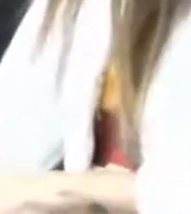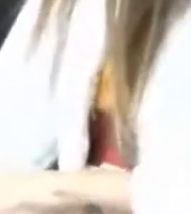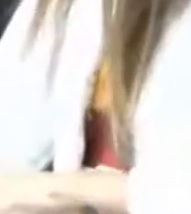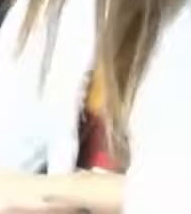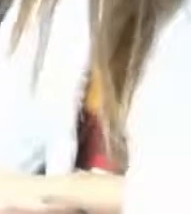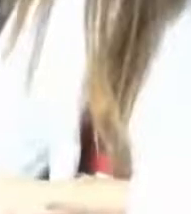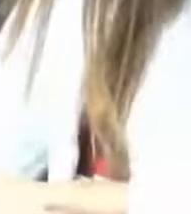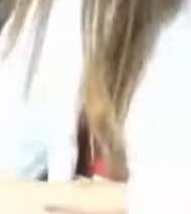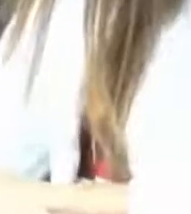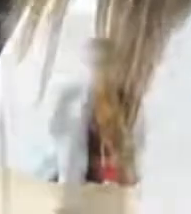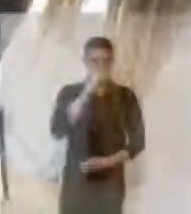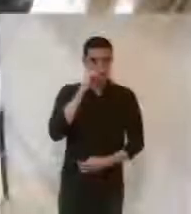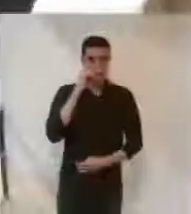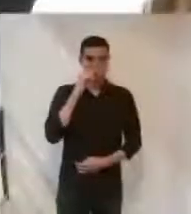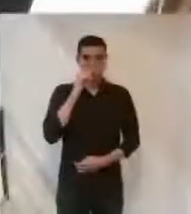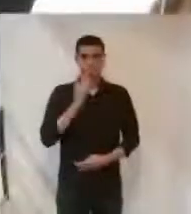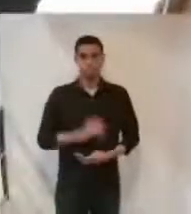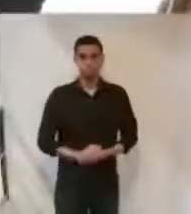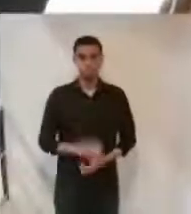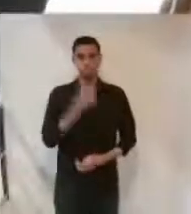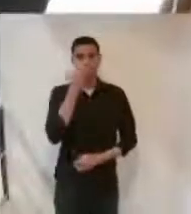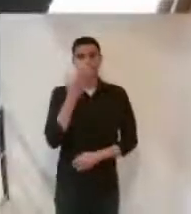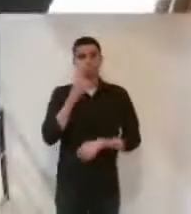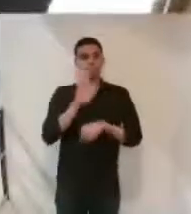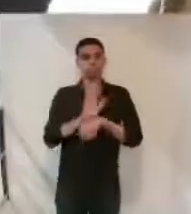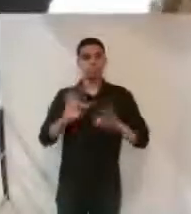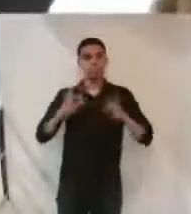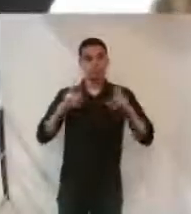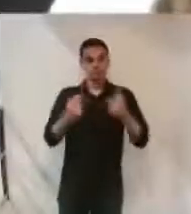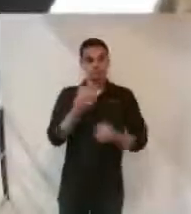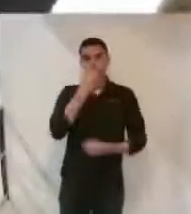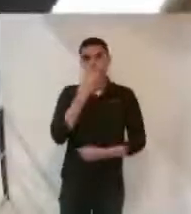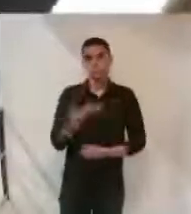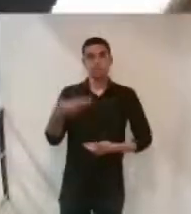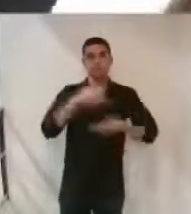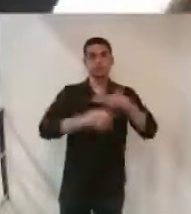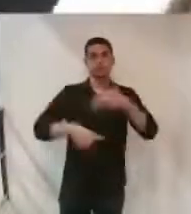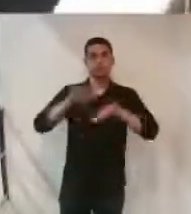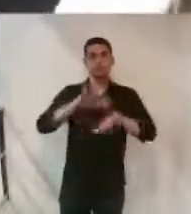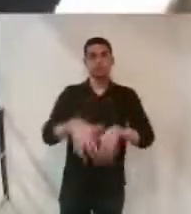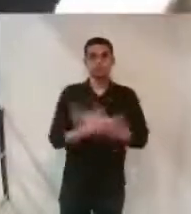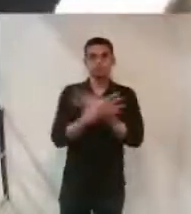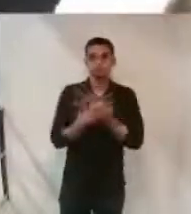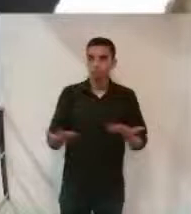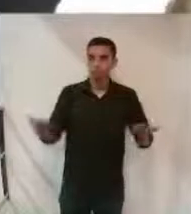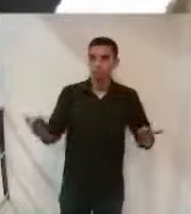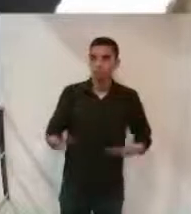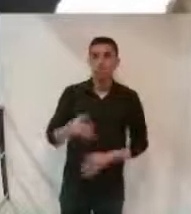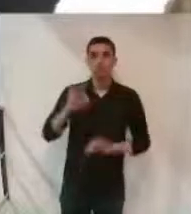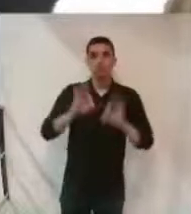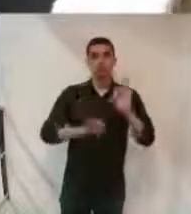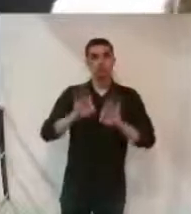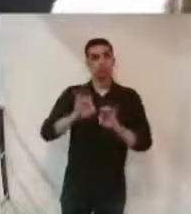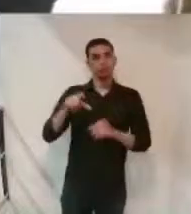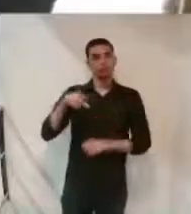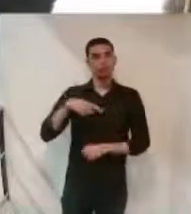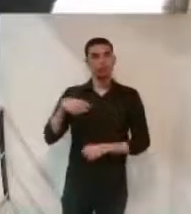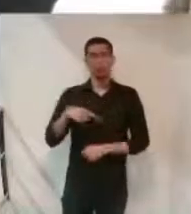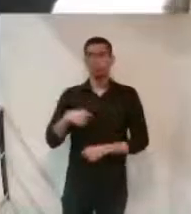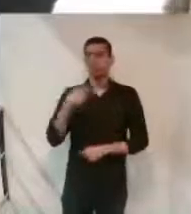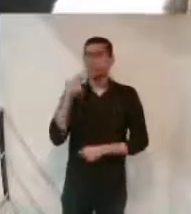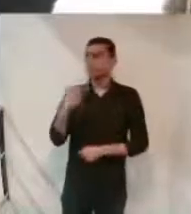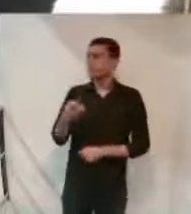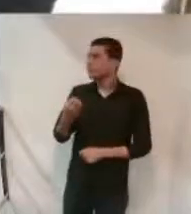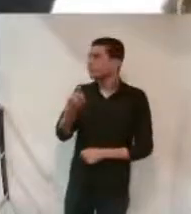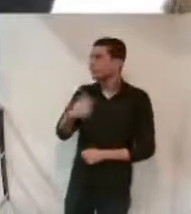deste evento muito bem programado, muito bem frequentado. E eu vou dizer uma coisa, só tem fera aqui, eu não